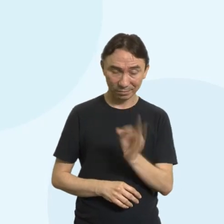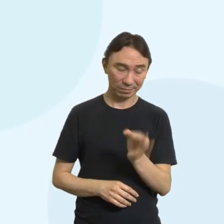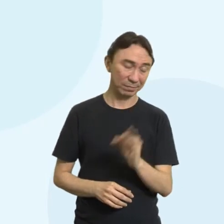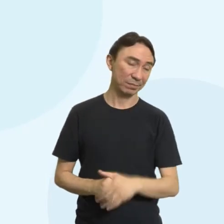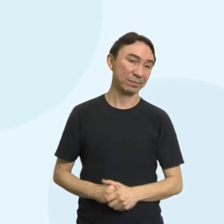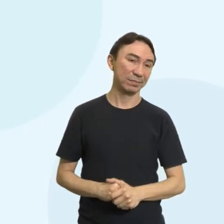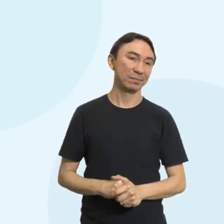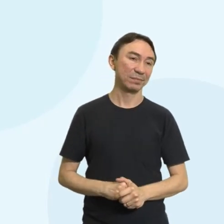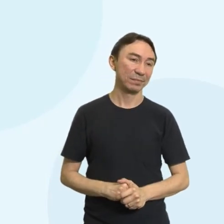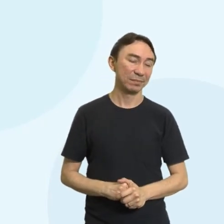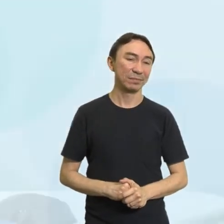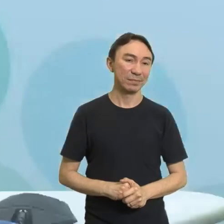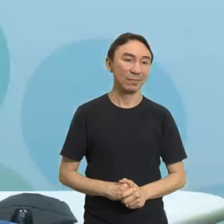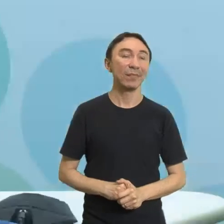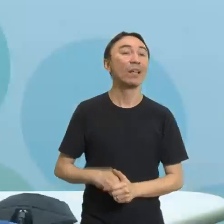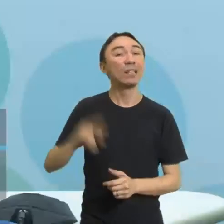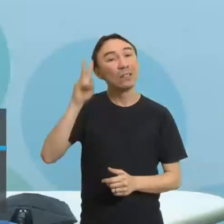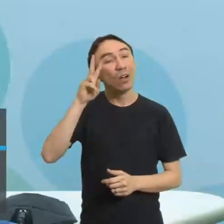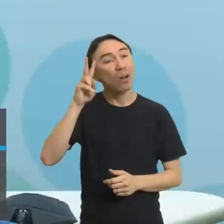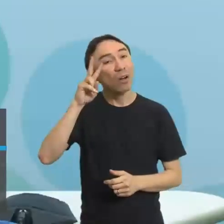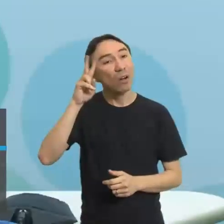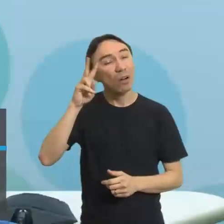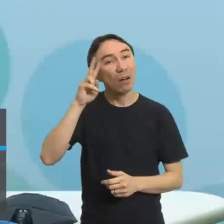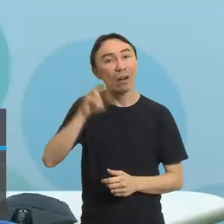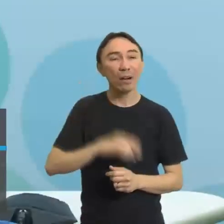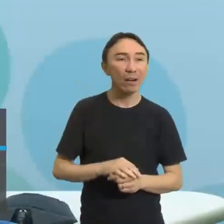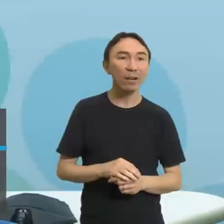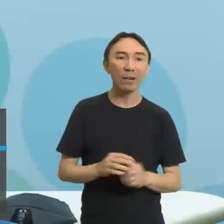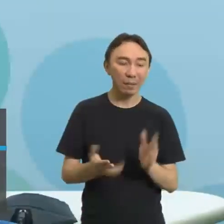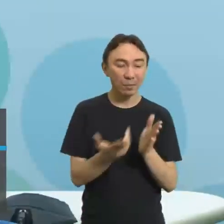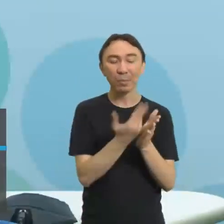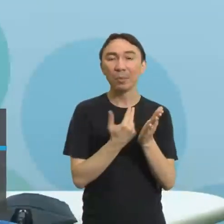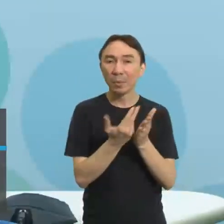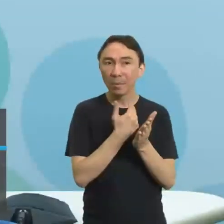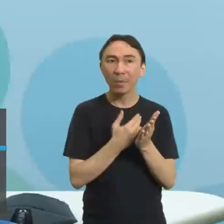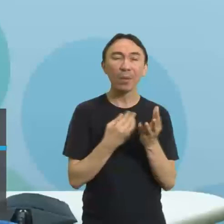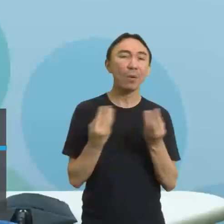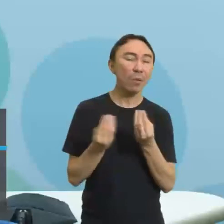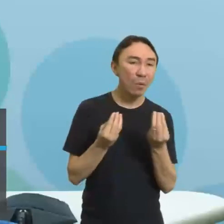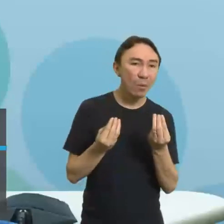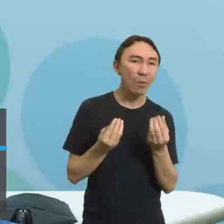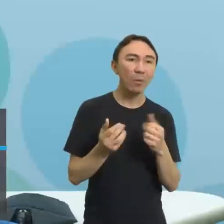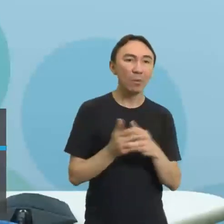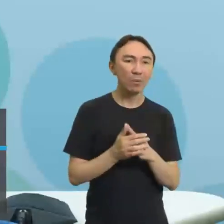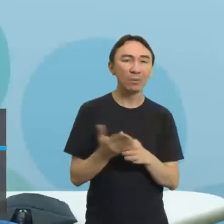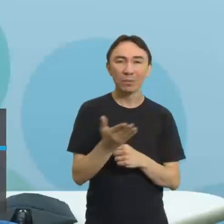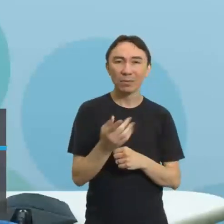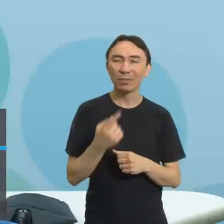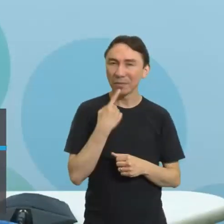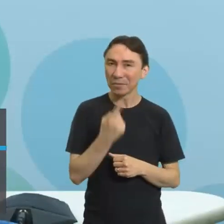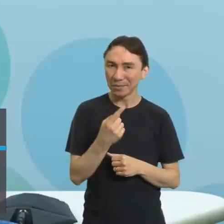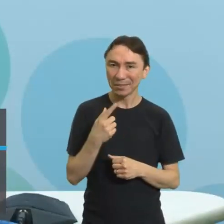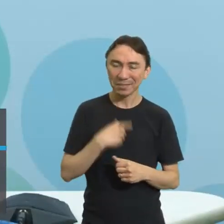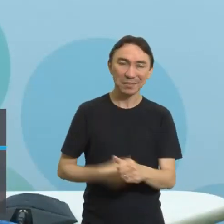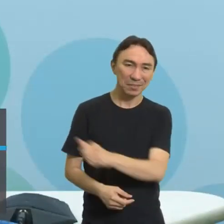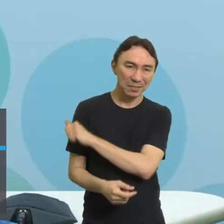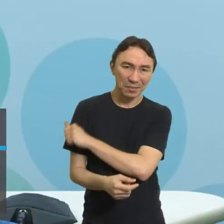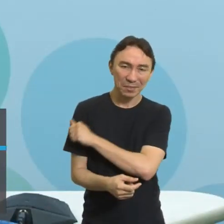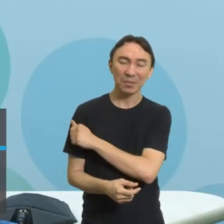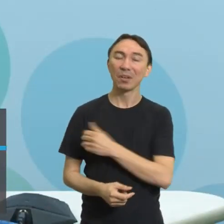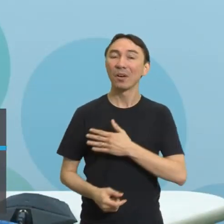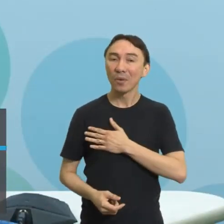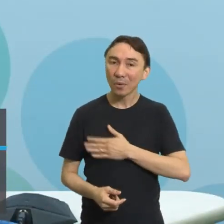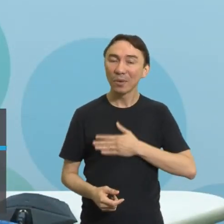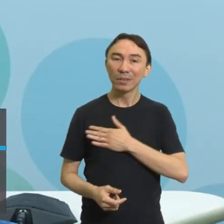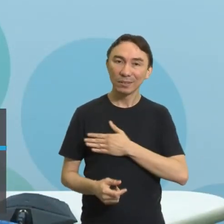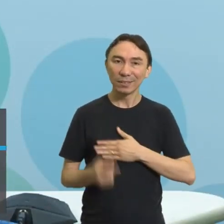Como que a história é ilustrada? Vocês disseram que os alunos de vocês gostam muito de história em quadrinhos, né? É um ótimo